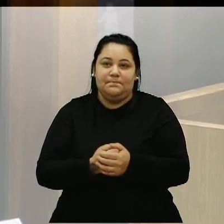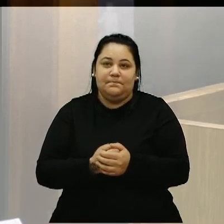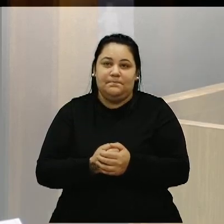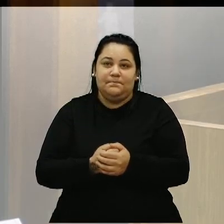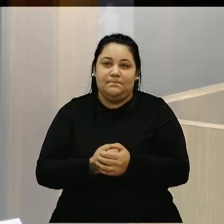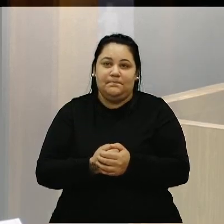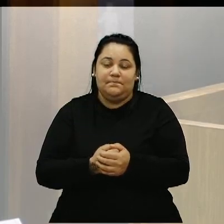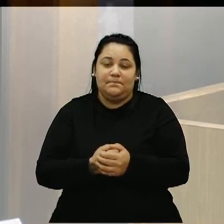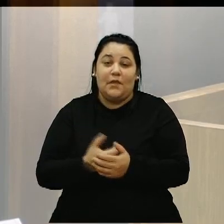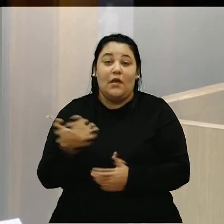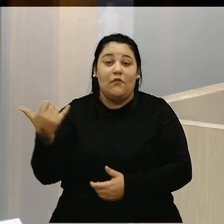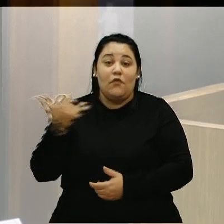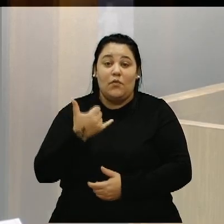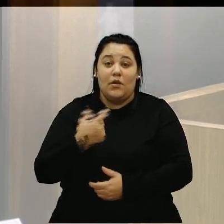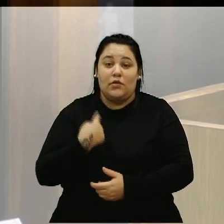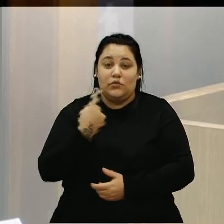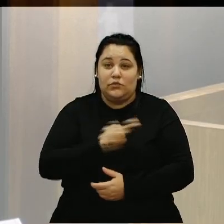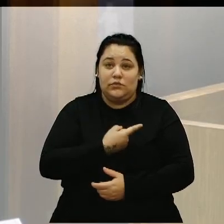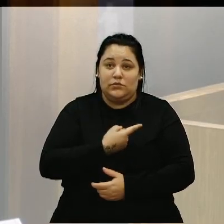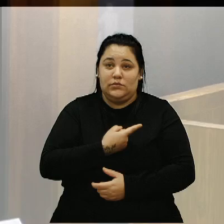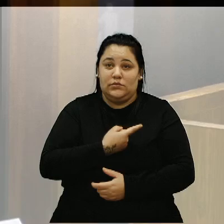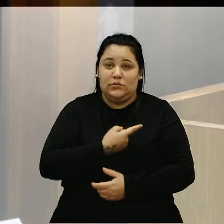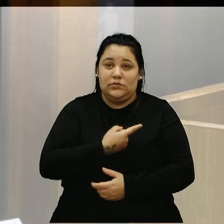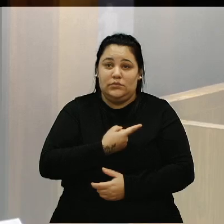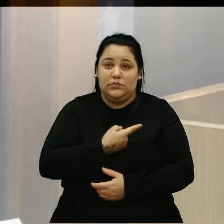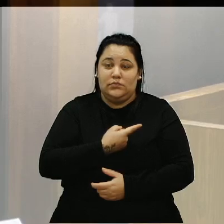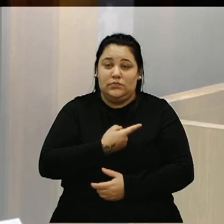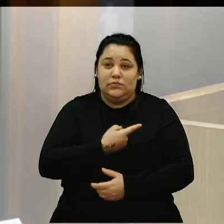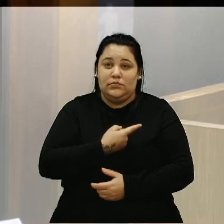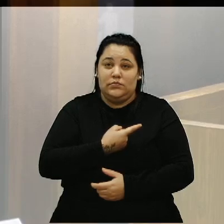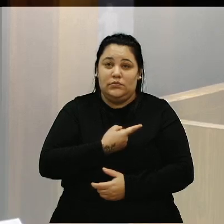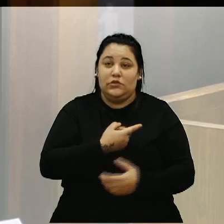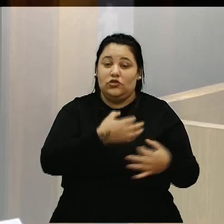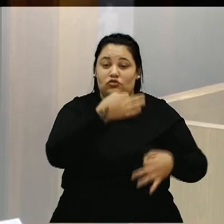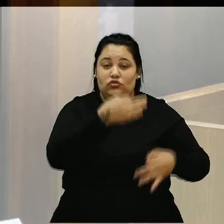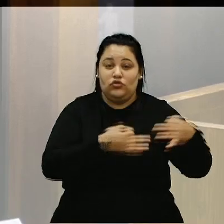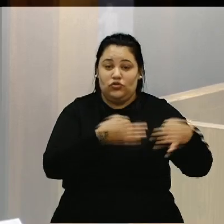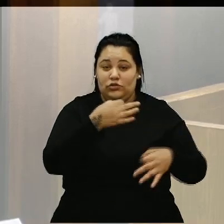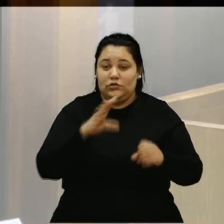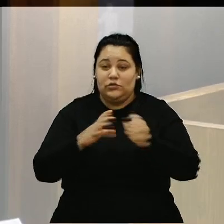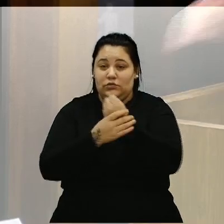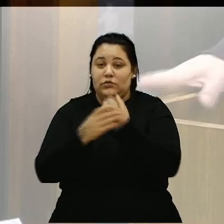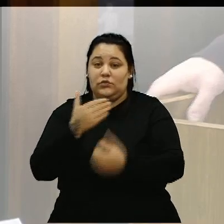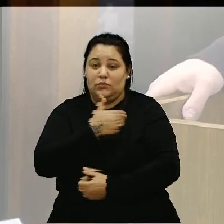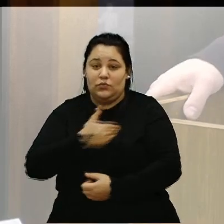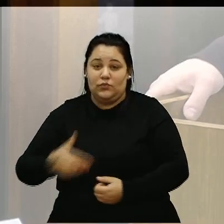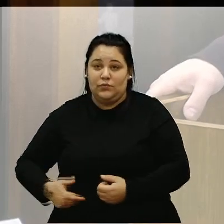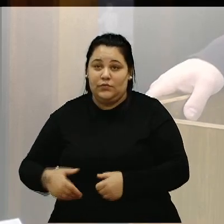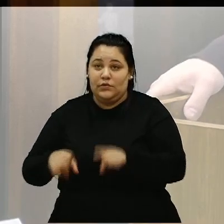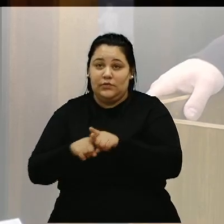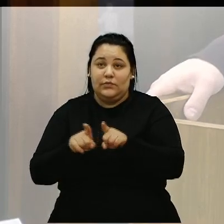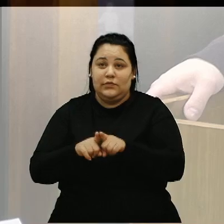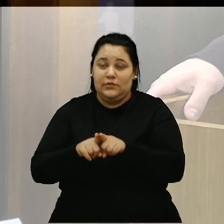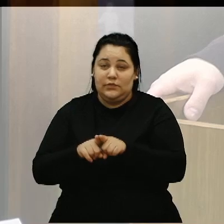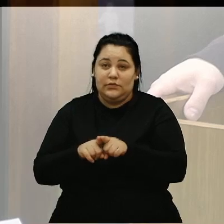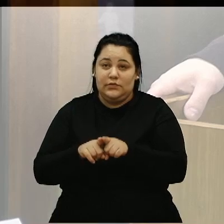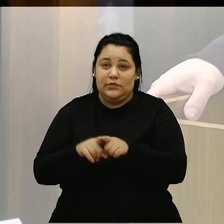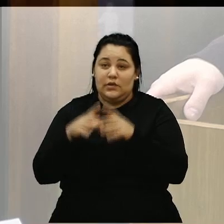fomos informados, tanto no Ministério da Justiça e Segurança Pública, quanto na Secretaria Nacional de Proteção e Defesa